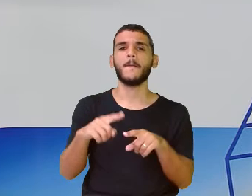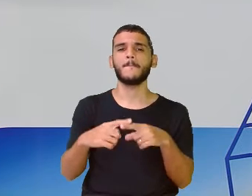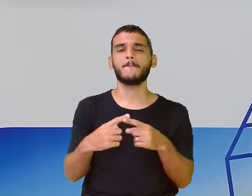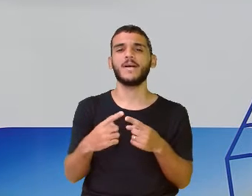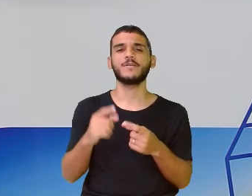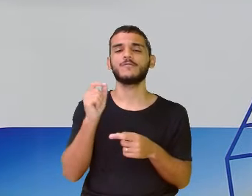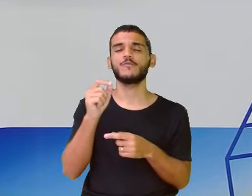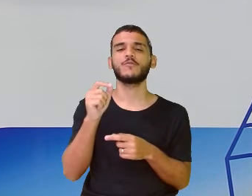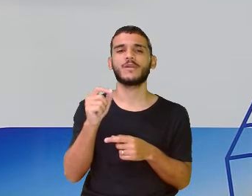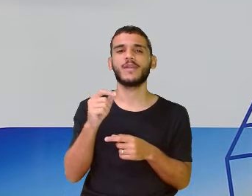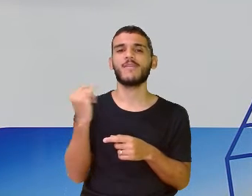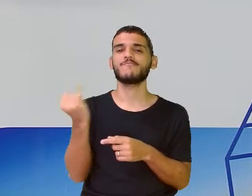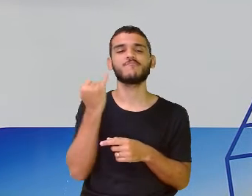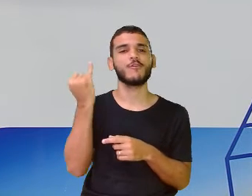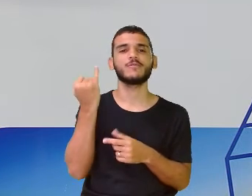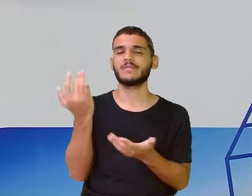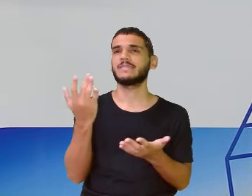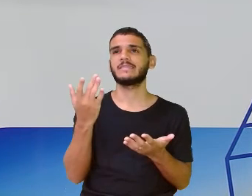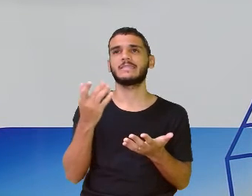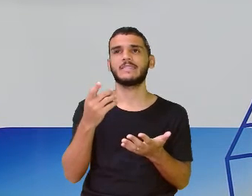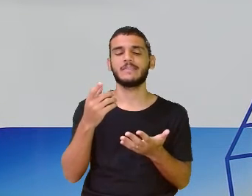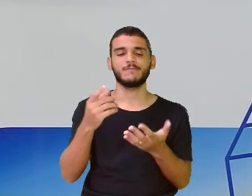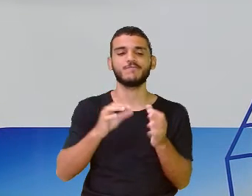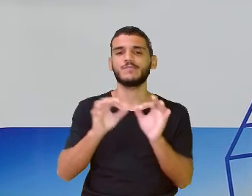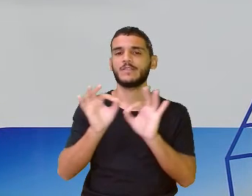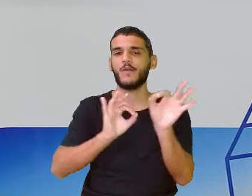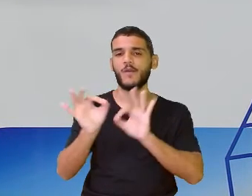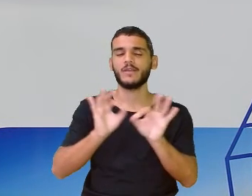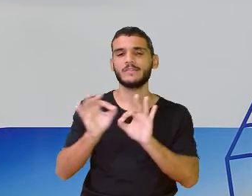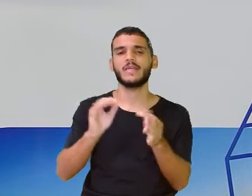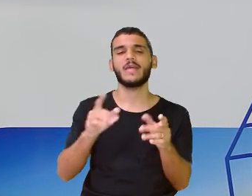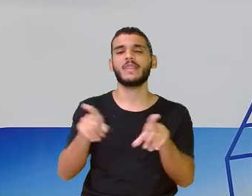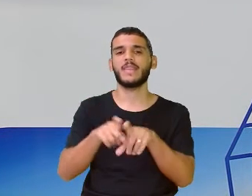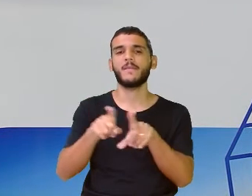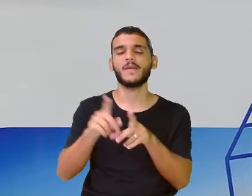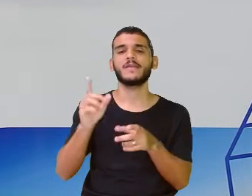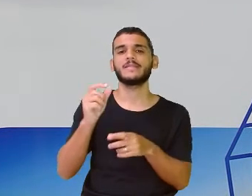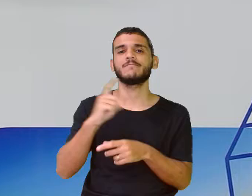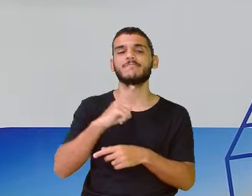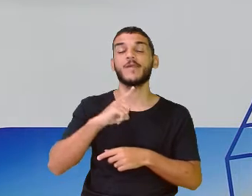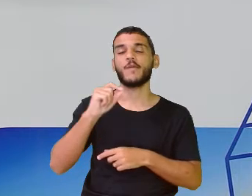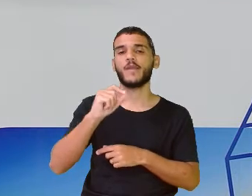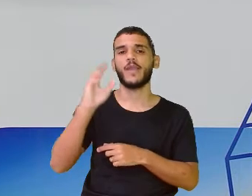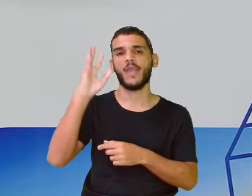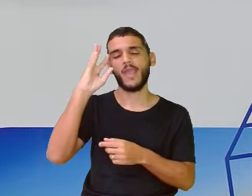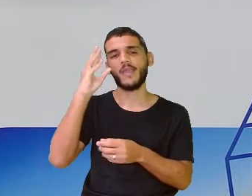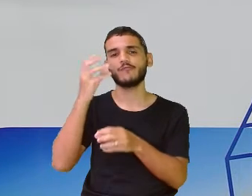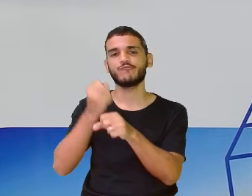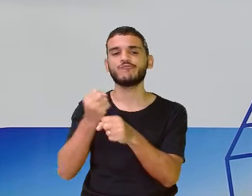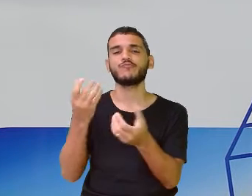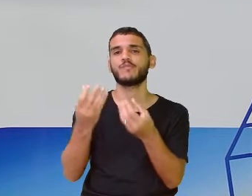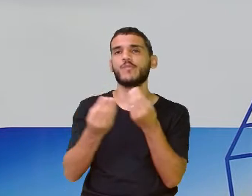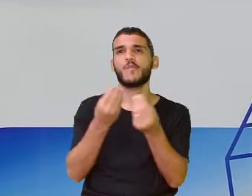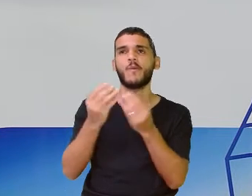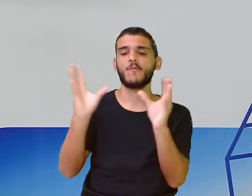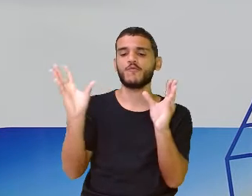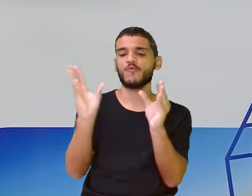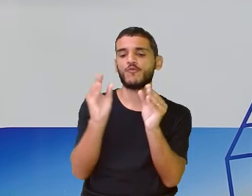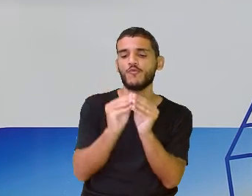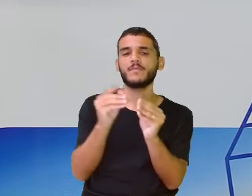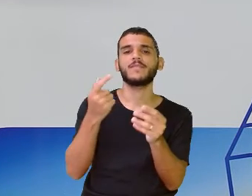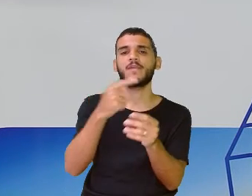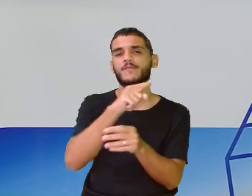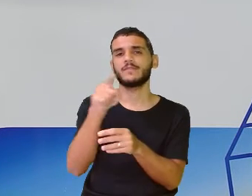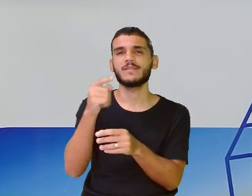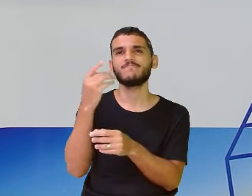as suas palavras. Lembra da aula que nós tivemos aqui sobre resumo? De fazer o resumo de um conteúdo, isso mesmo. Eu estou aqui falando, você acha uma